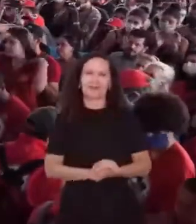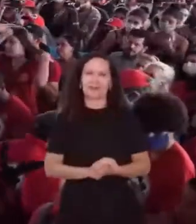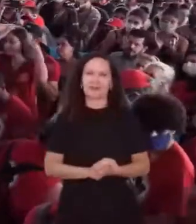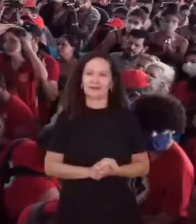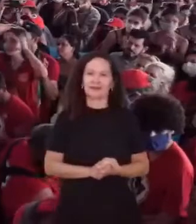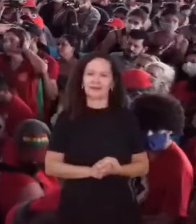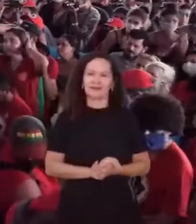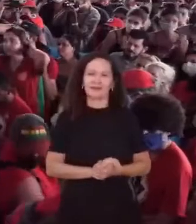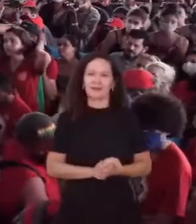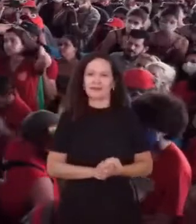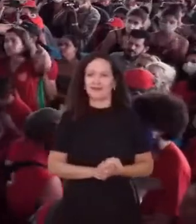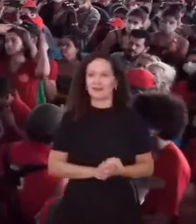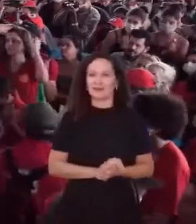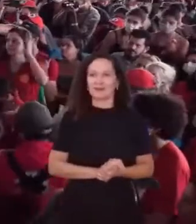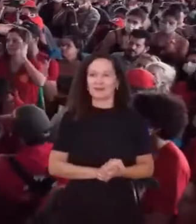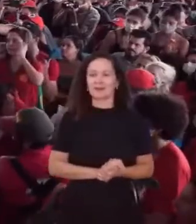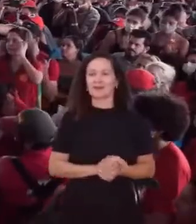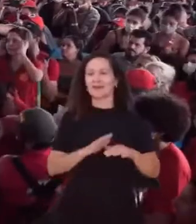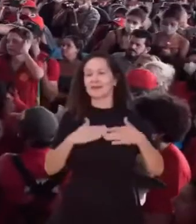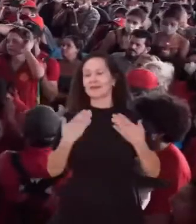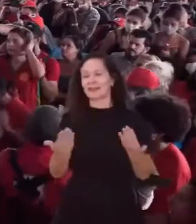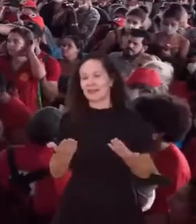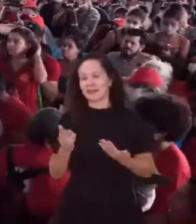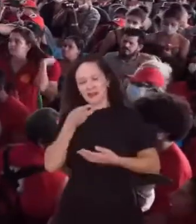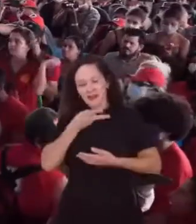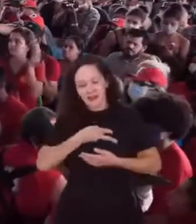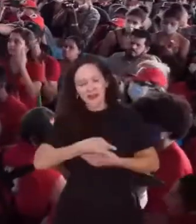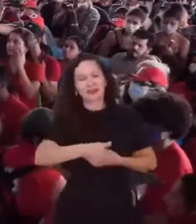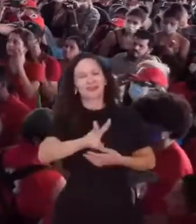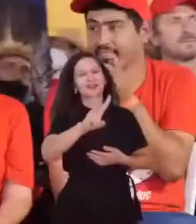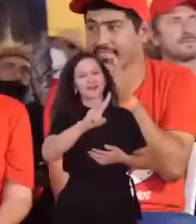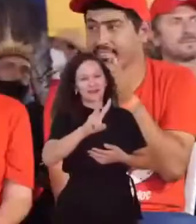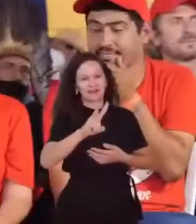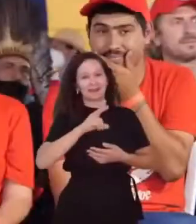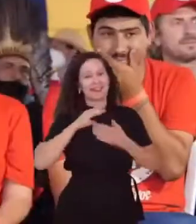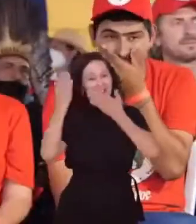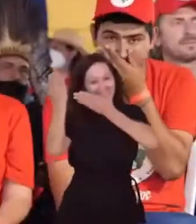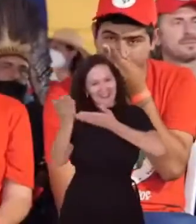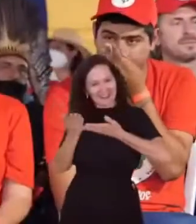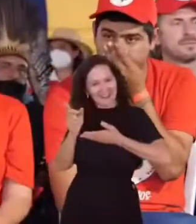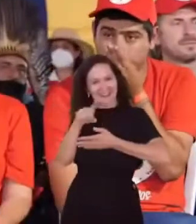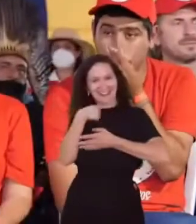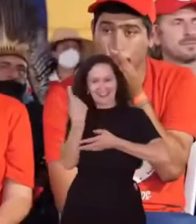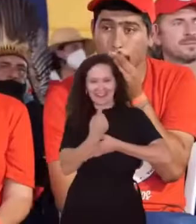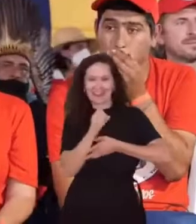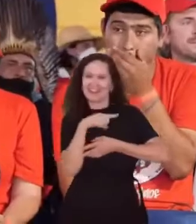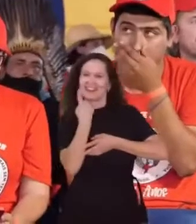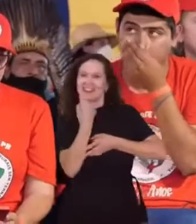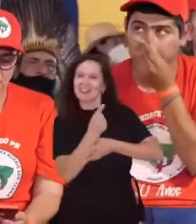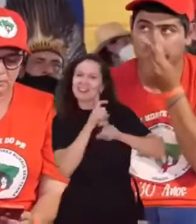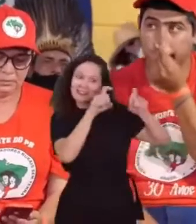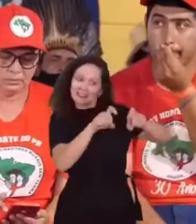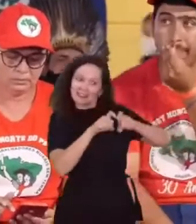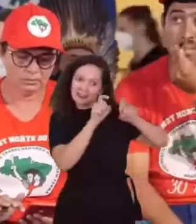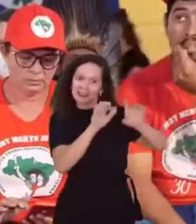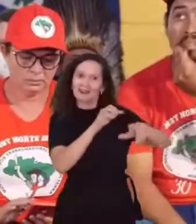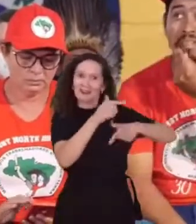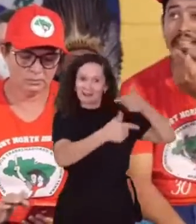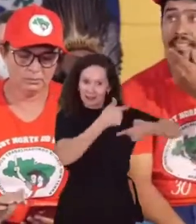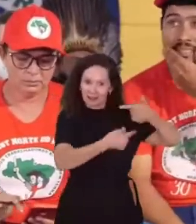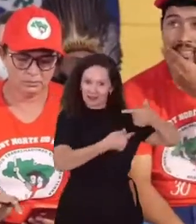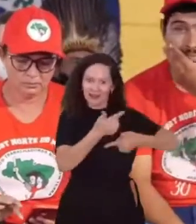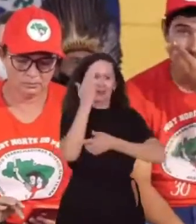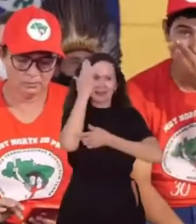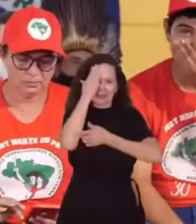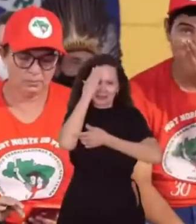Muito bem, Bela Gil, querida. Teve visitando hoje aqui lote das nossas camponesas no assentamento. Sabe do que está falando, né? Falar de